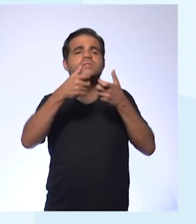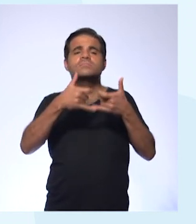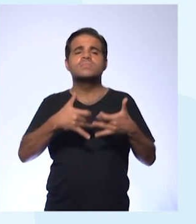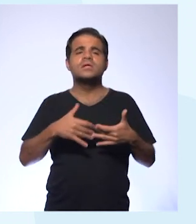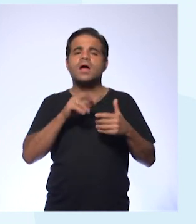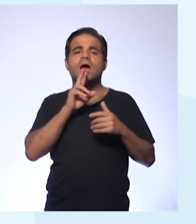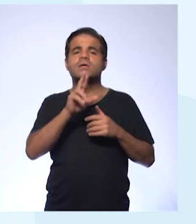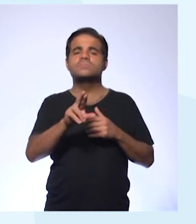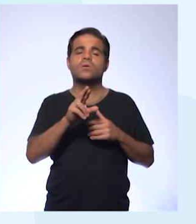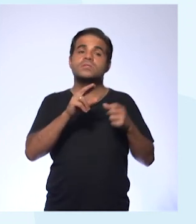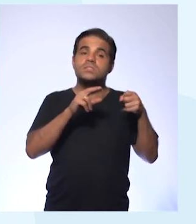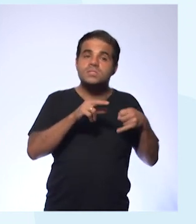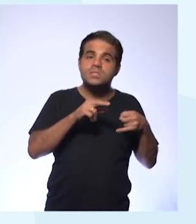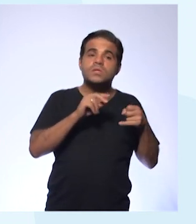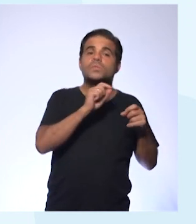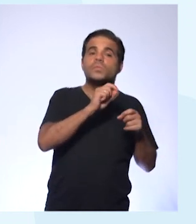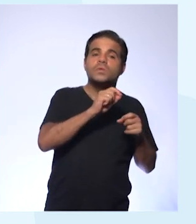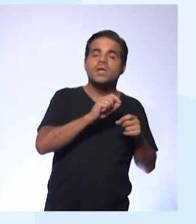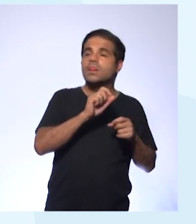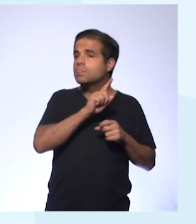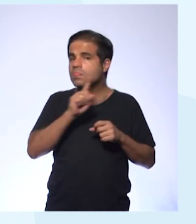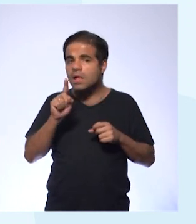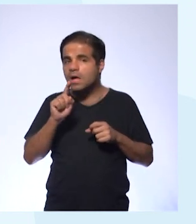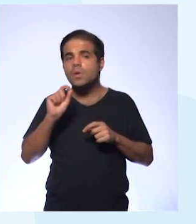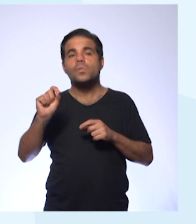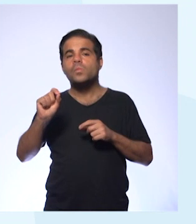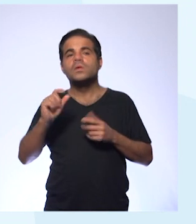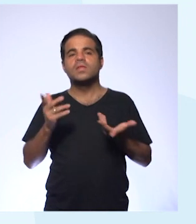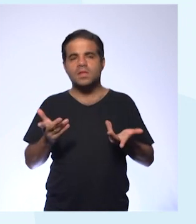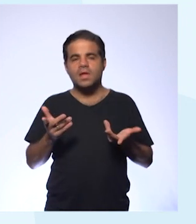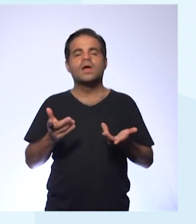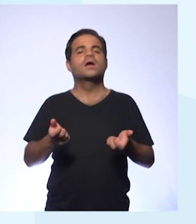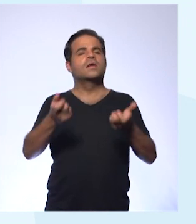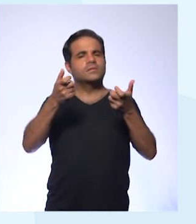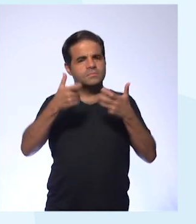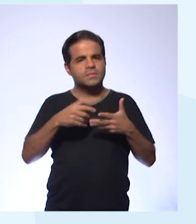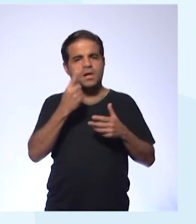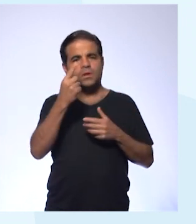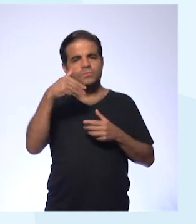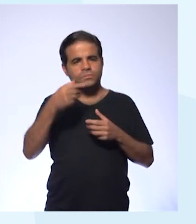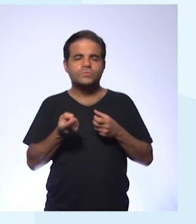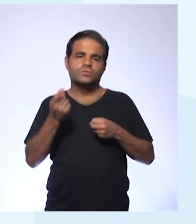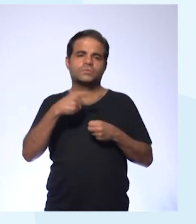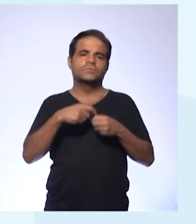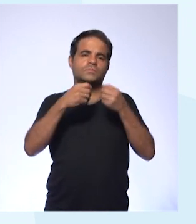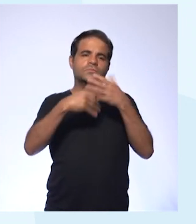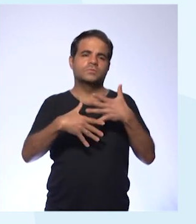justificar a resposta. Se sim, o que é, se não, o que é. Então, 1 minuto e nós já retomamos.